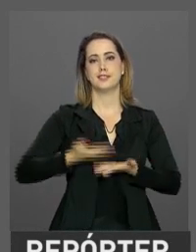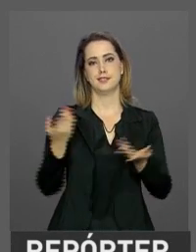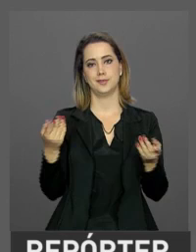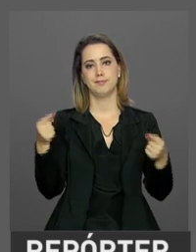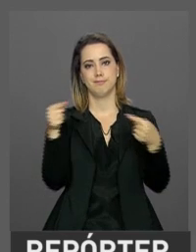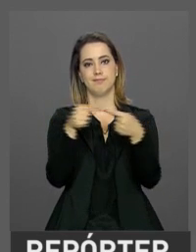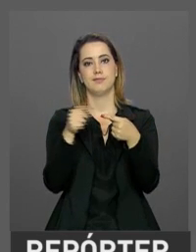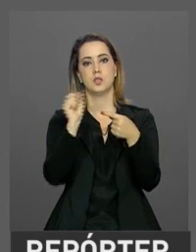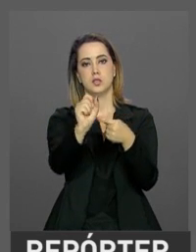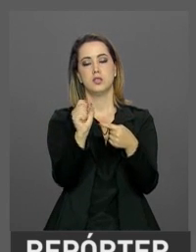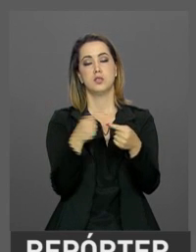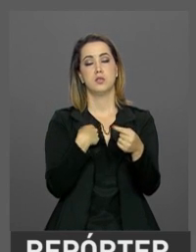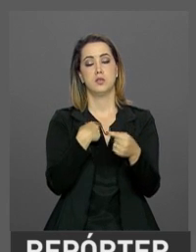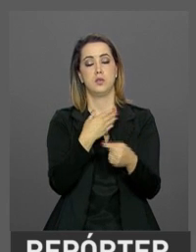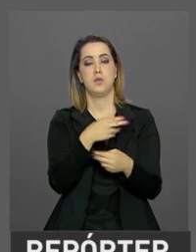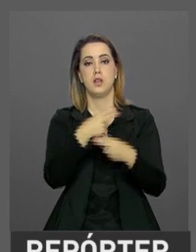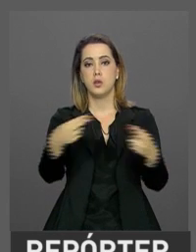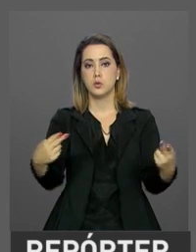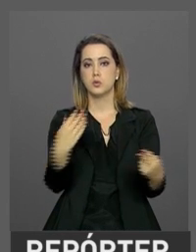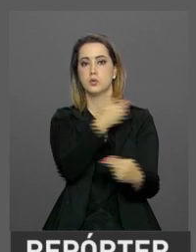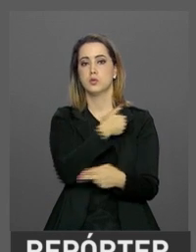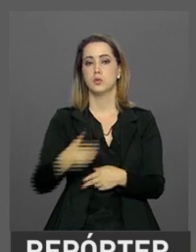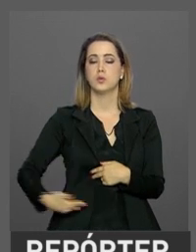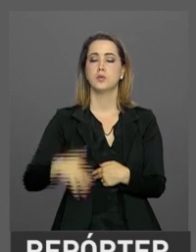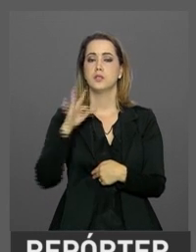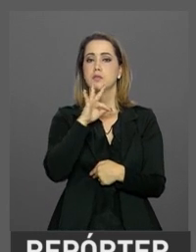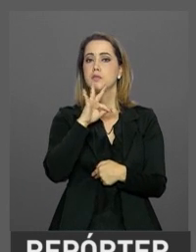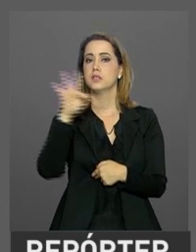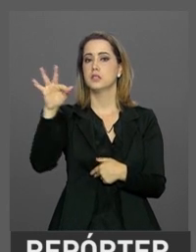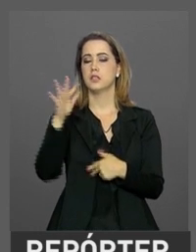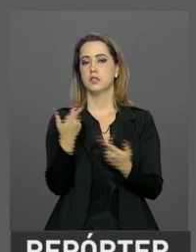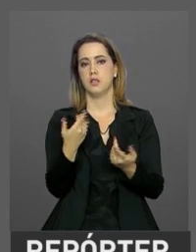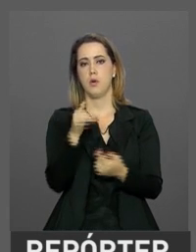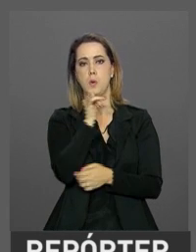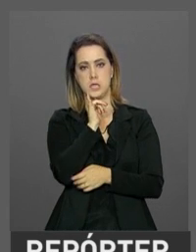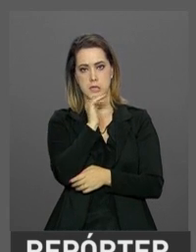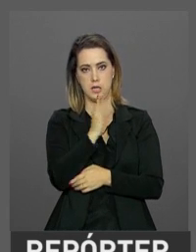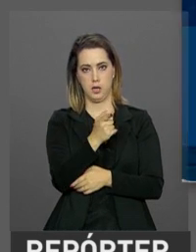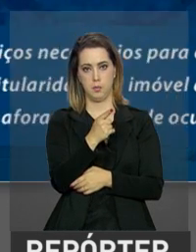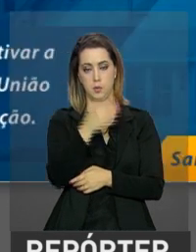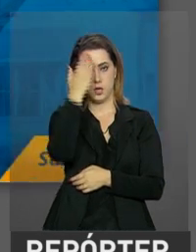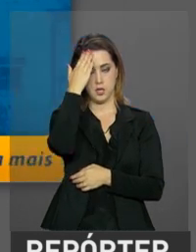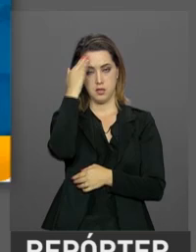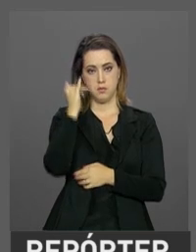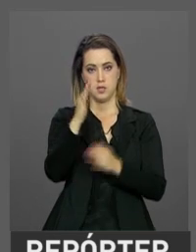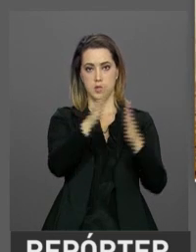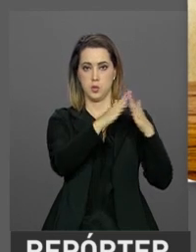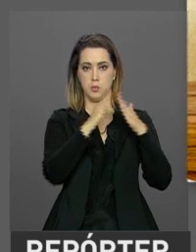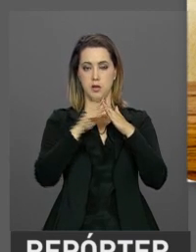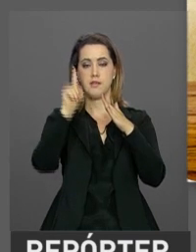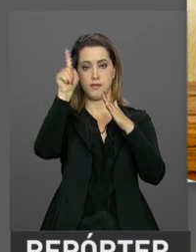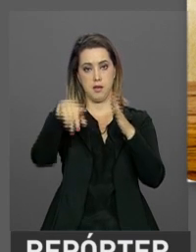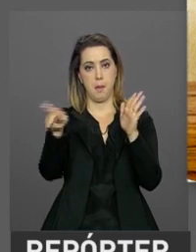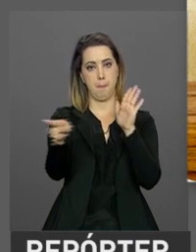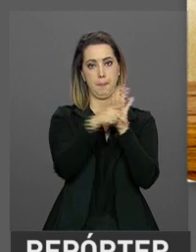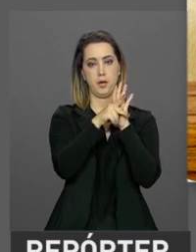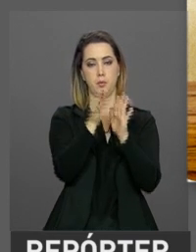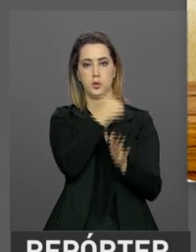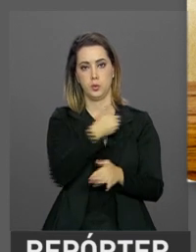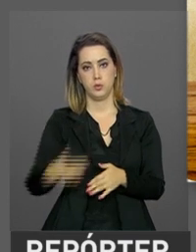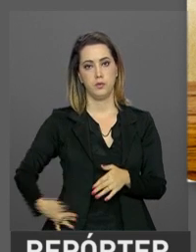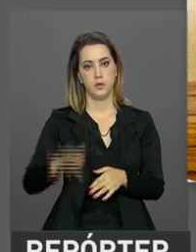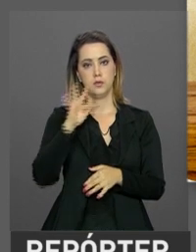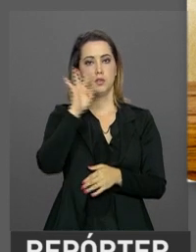aos bens imobiliários do governo federal, como, por exemplo, saber se um imóvel é ou não da União, um pedido